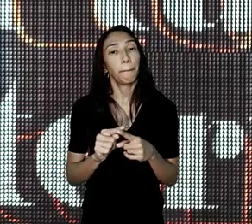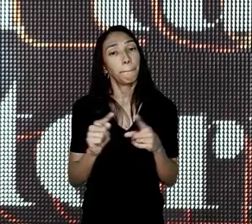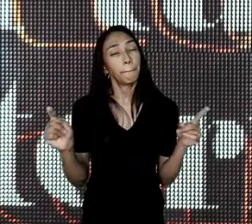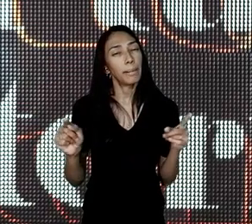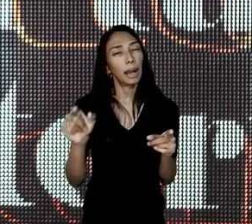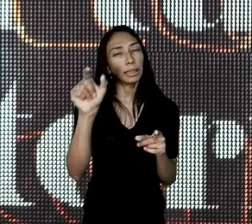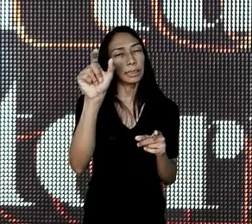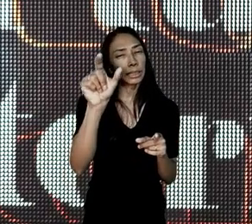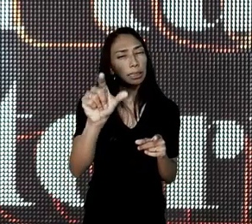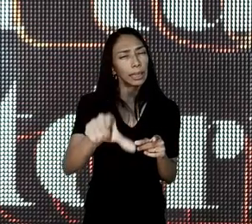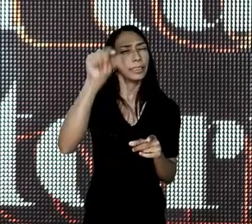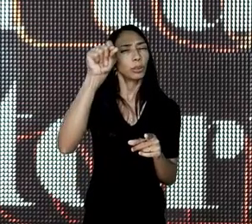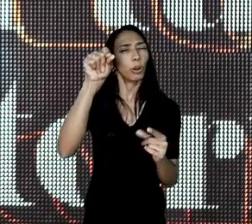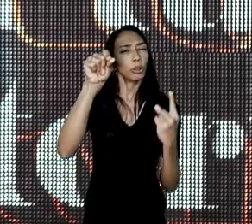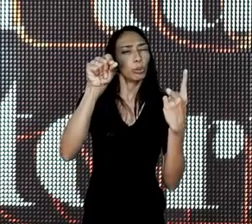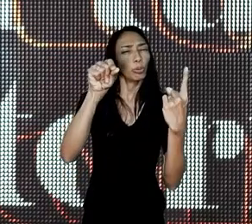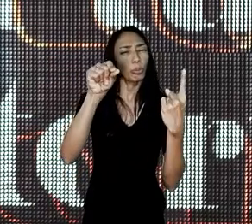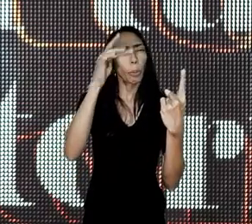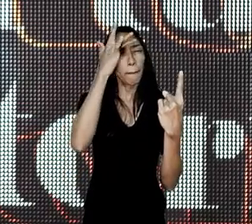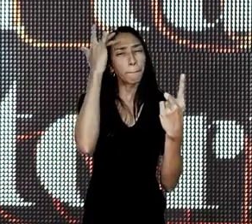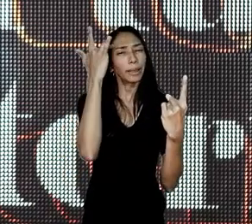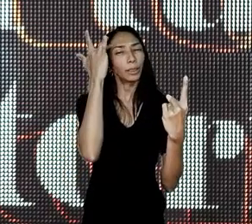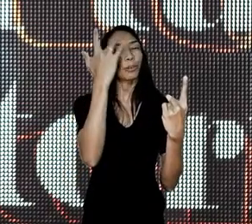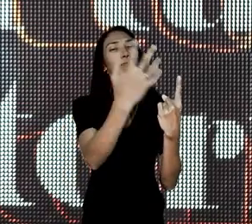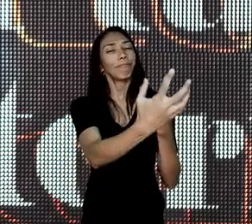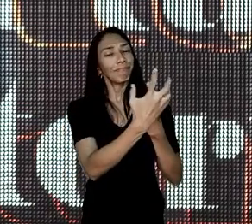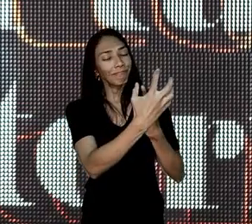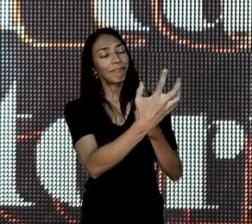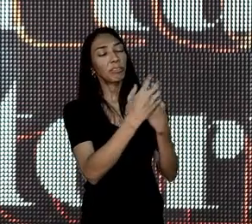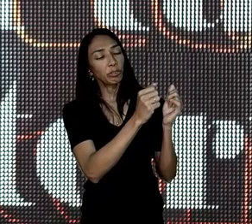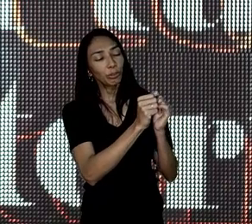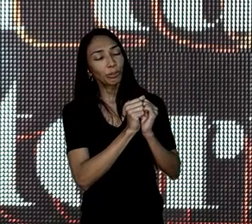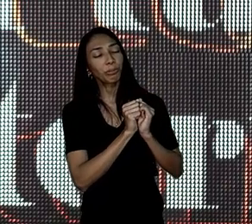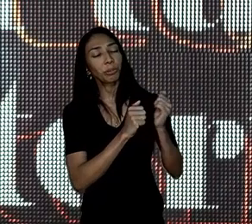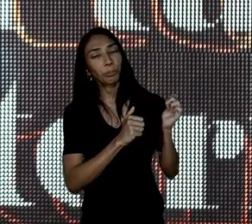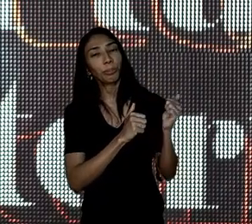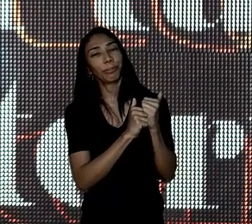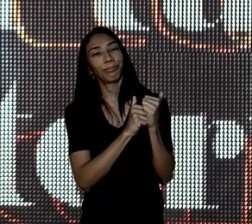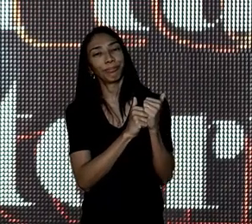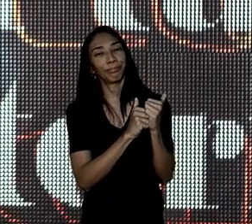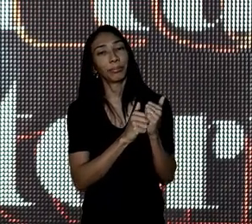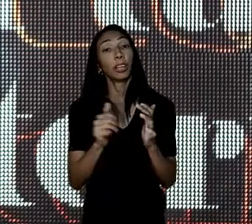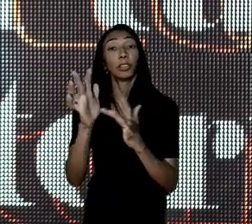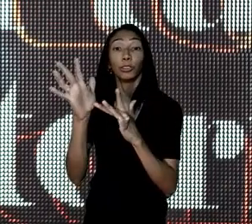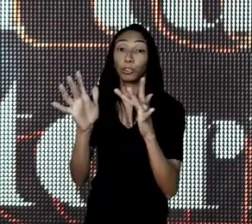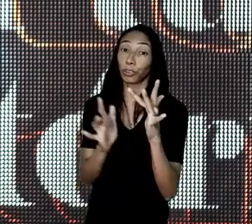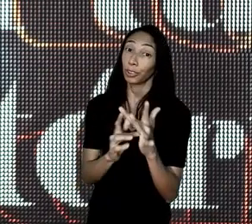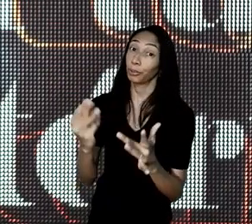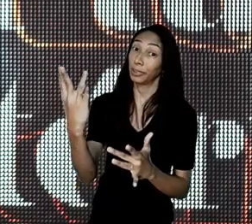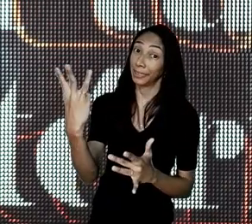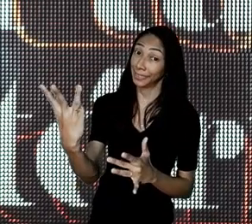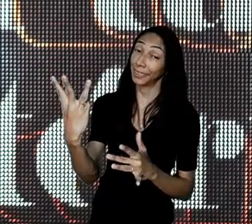quem vai ser voz na sua vida. Escolha com quem você vai andar de perto. Jesus escolheu os três,